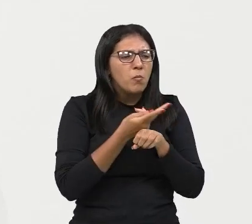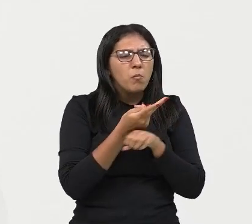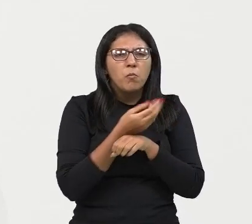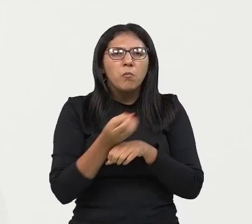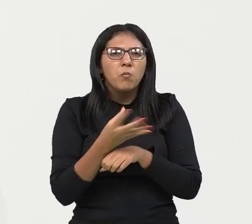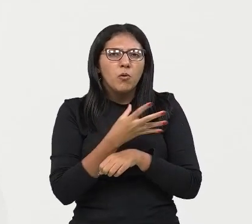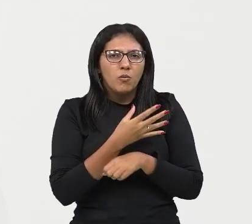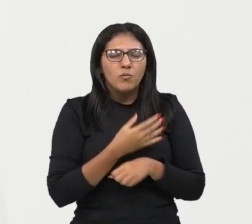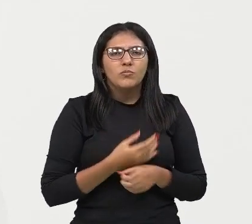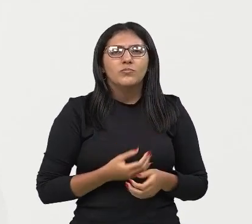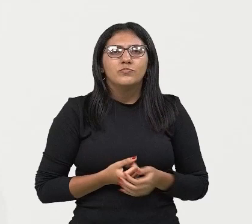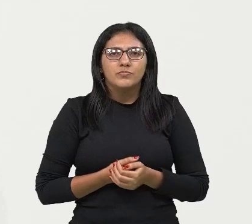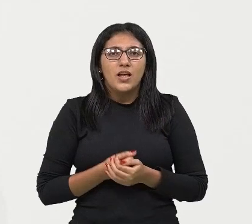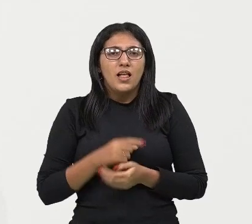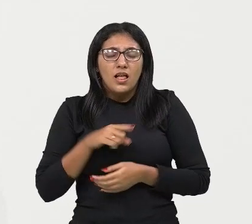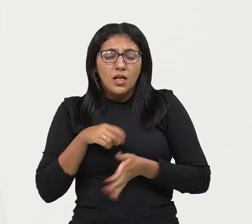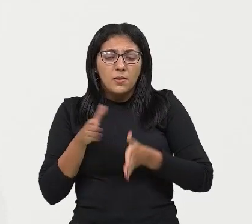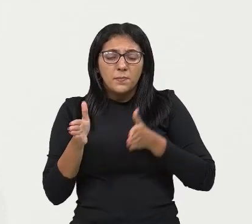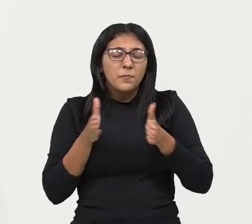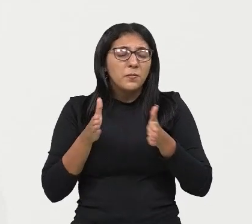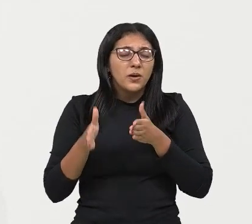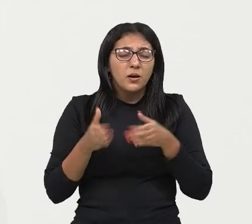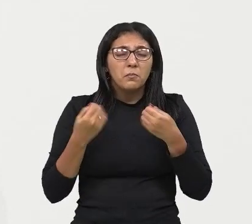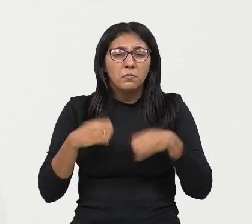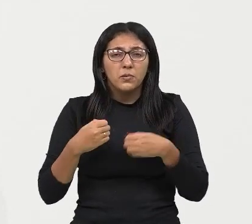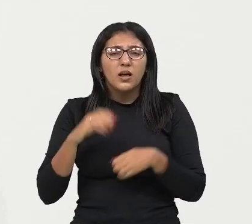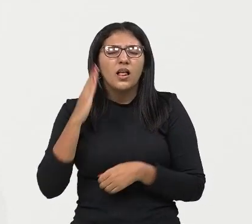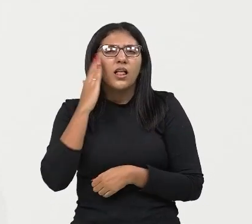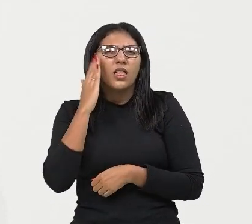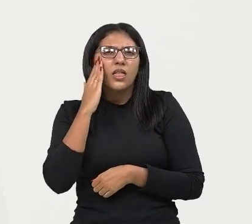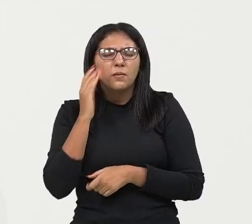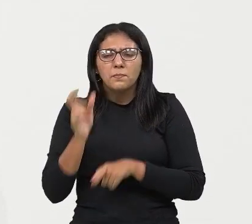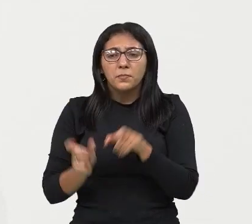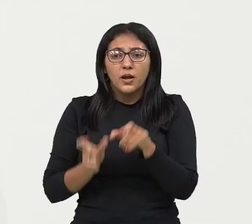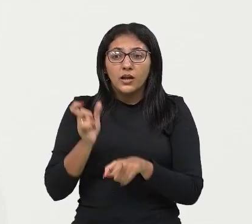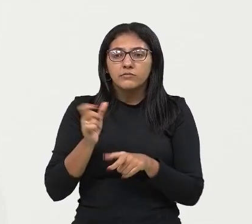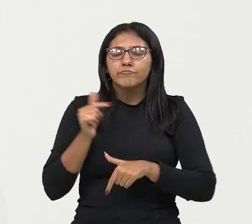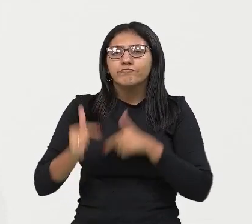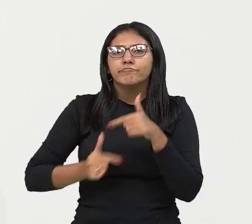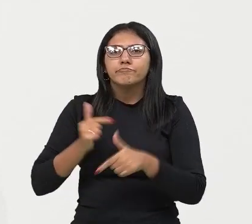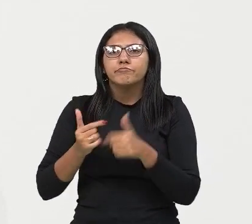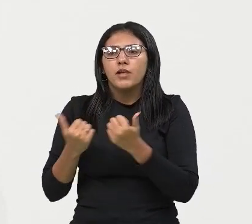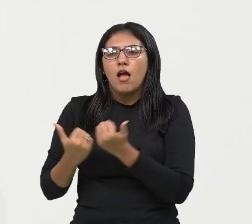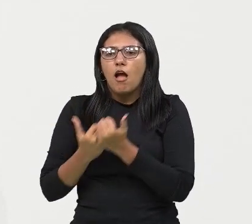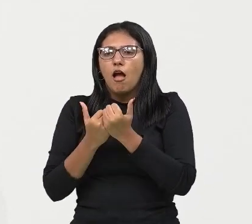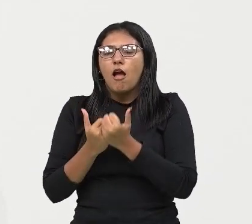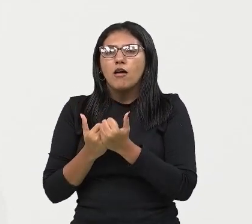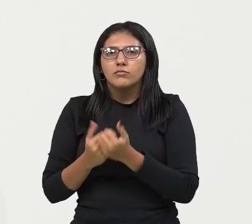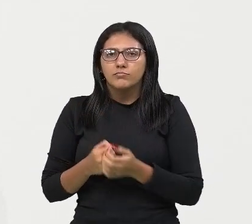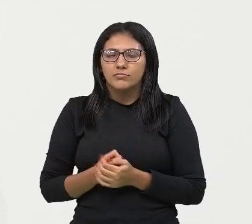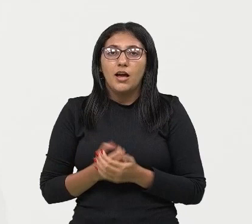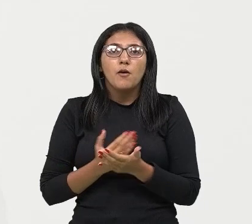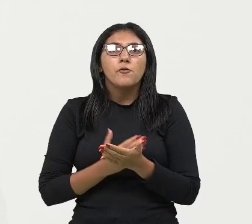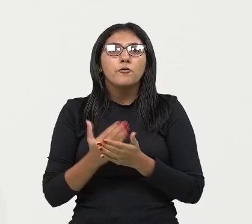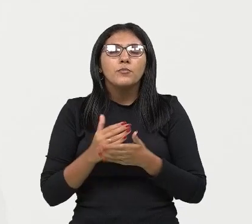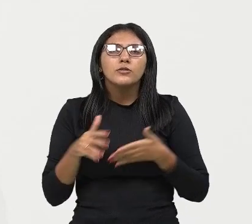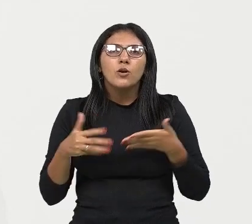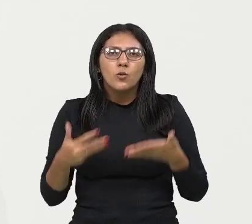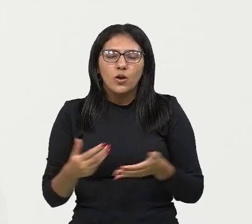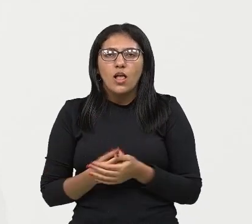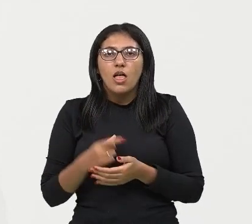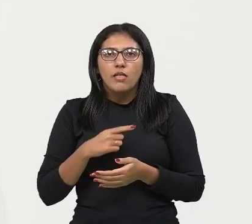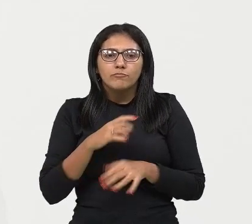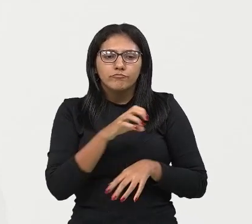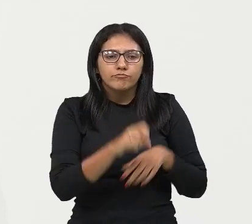período, gente, eles também, né, eles precisavam de pessoas para trabalhar para eles. Então, eles começam a quê? A